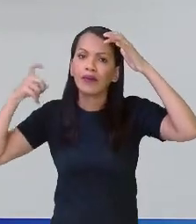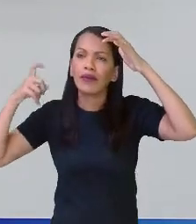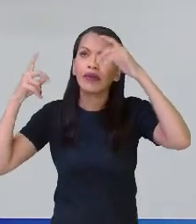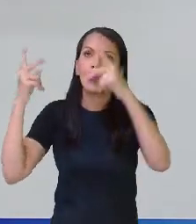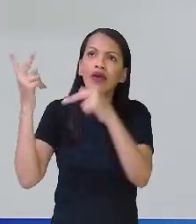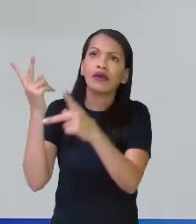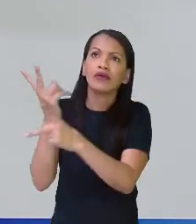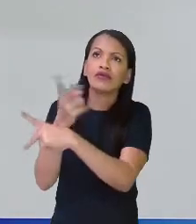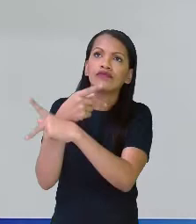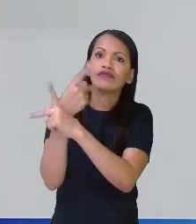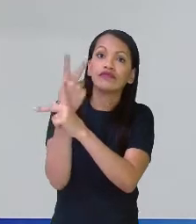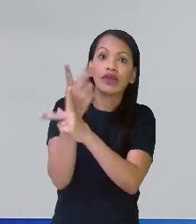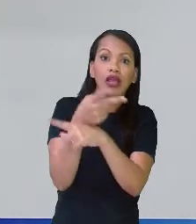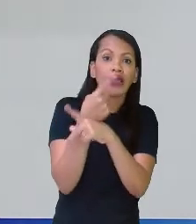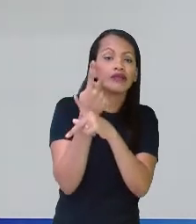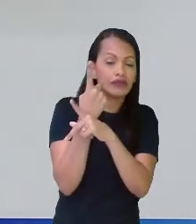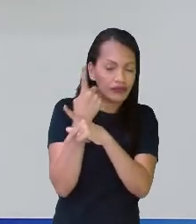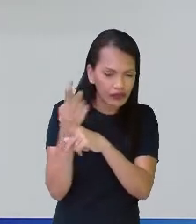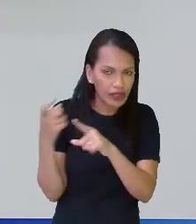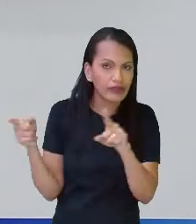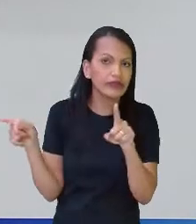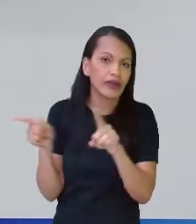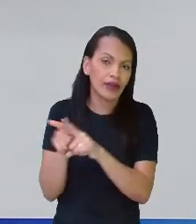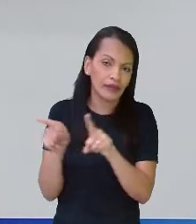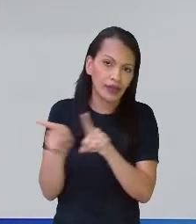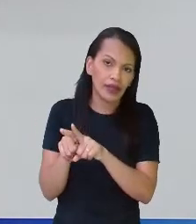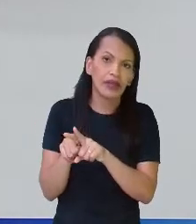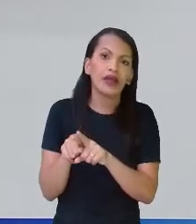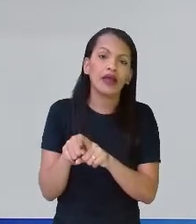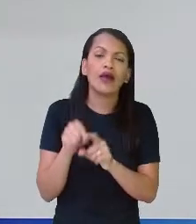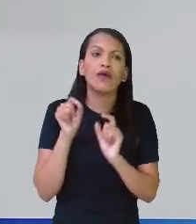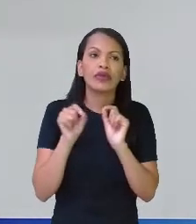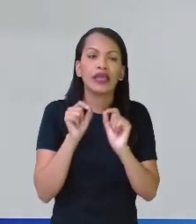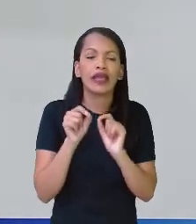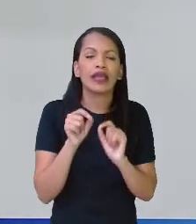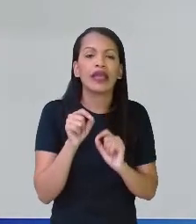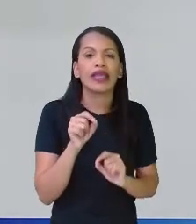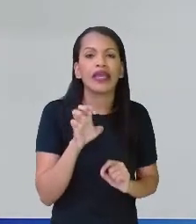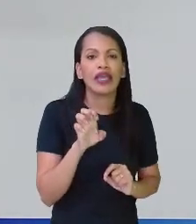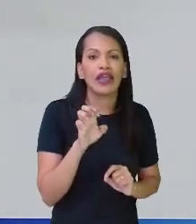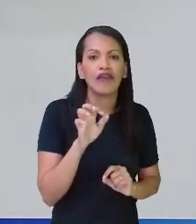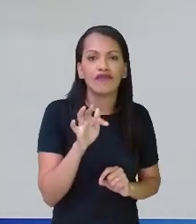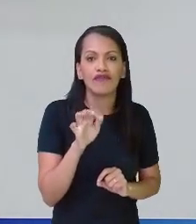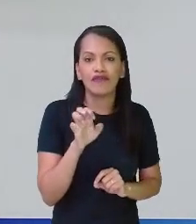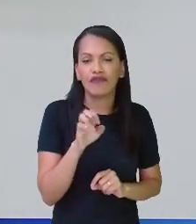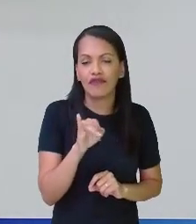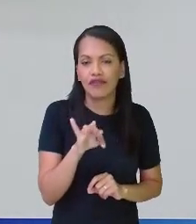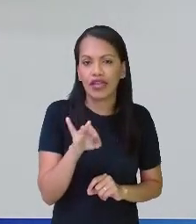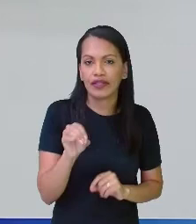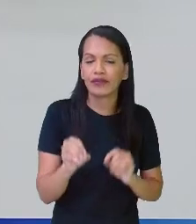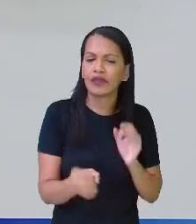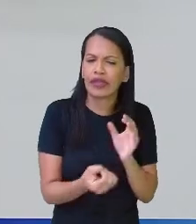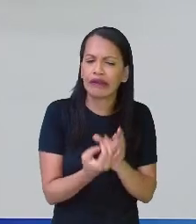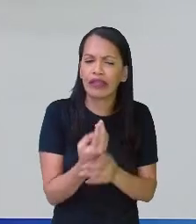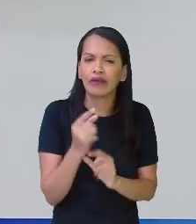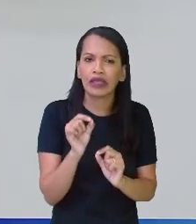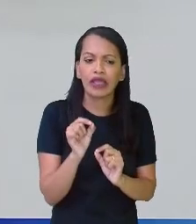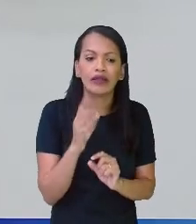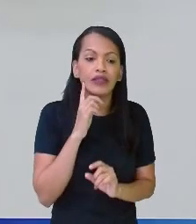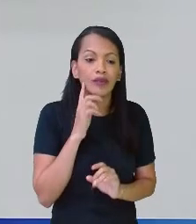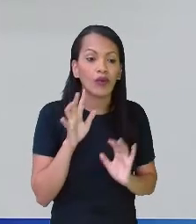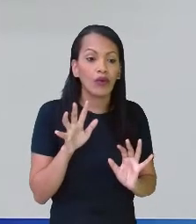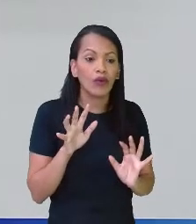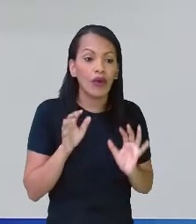vento. Já um ruído de efeito, aquele tan, tan, tan, tan, é para mostrar alguma coisa que vai acontecer ali